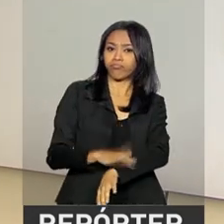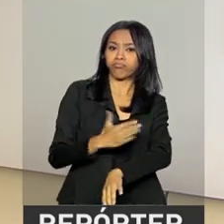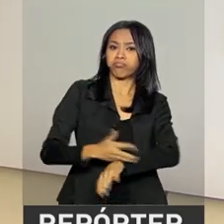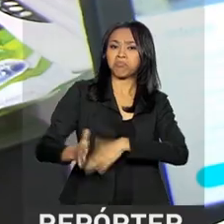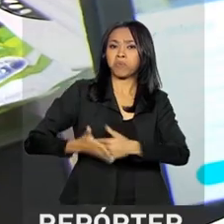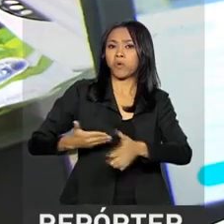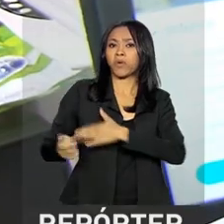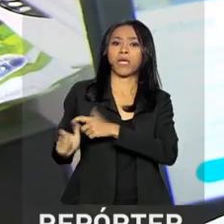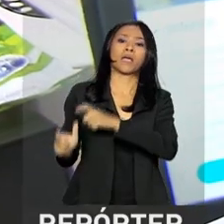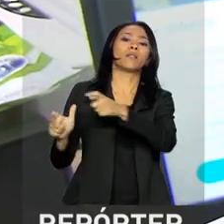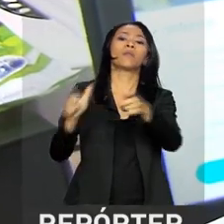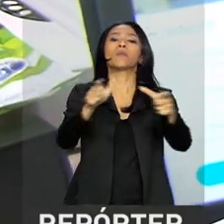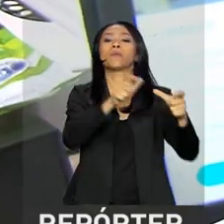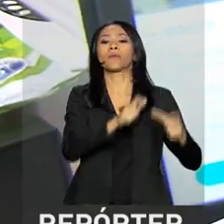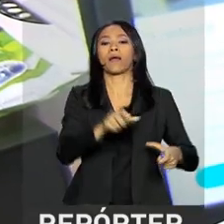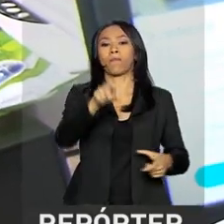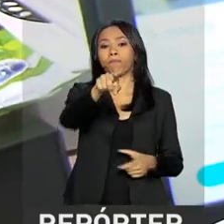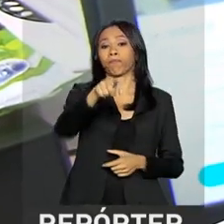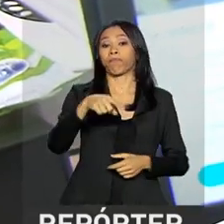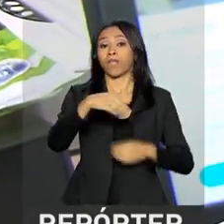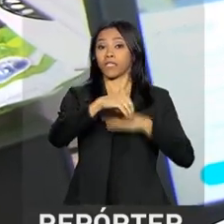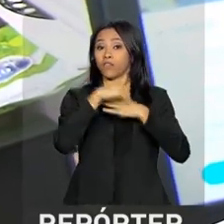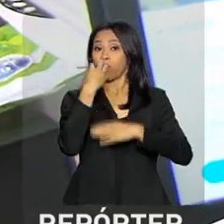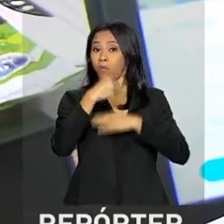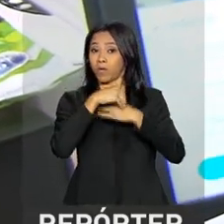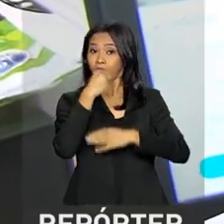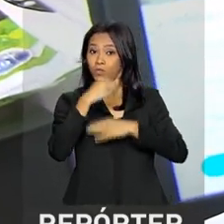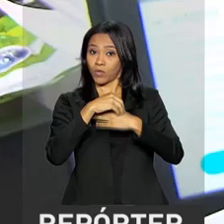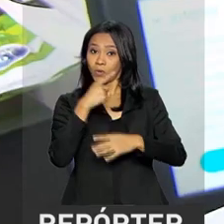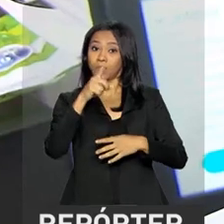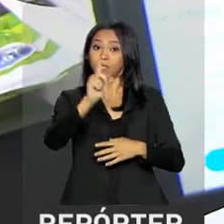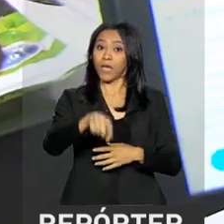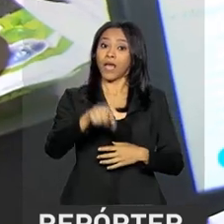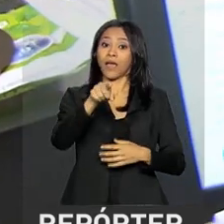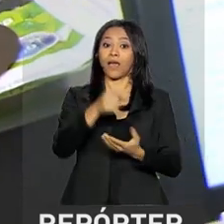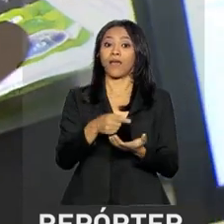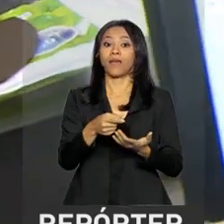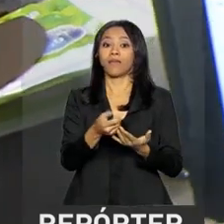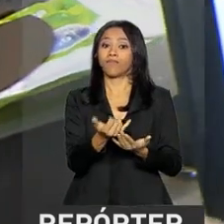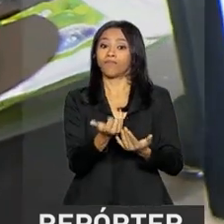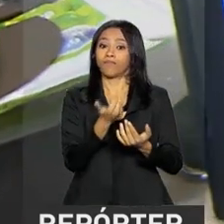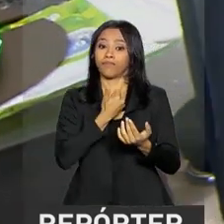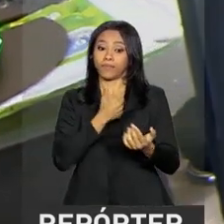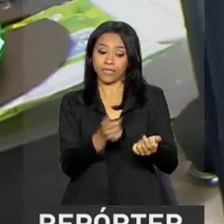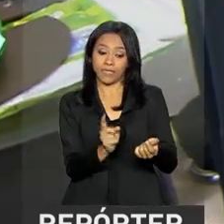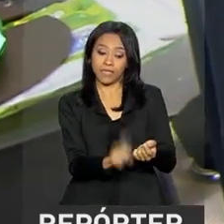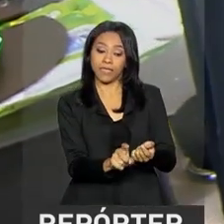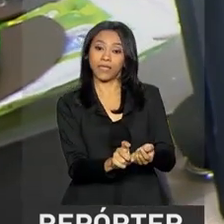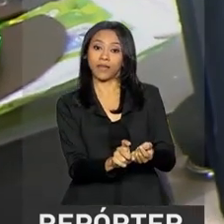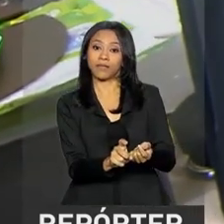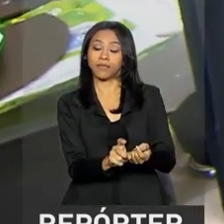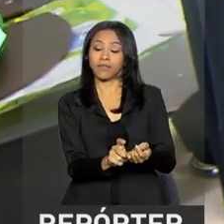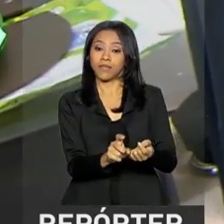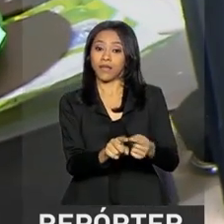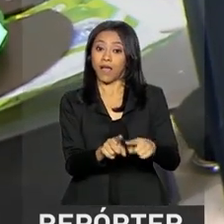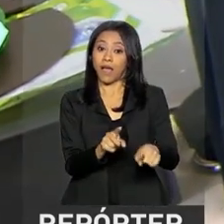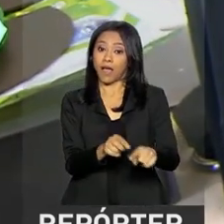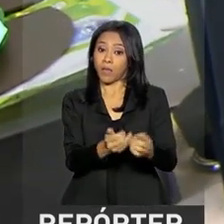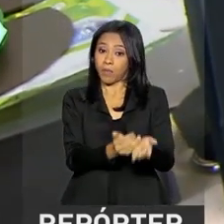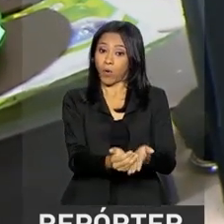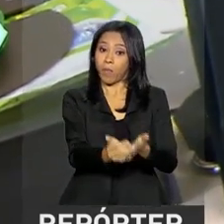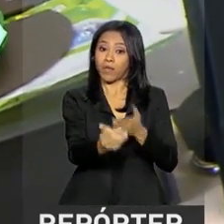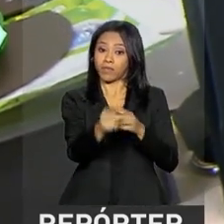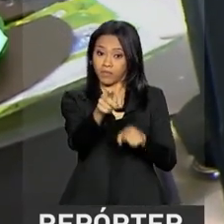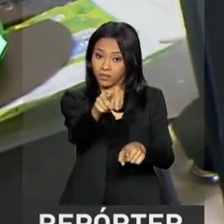estiver a transmissão dos dados é feita por bluetooth então a gente ligou o equipamento faz a sincronização esse ano aqui